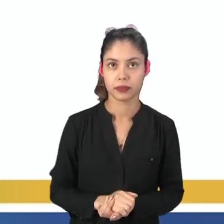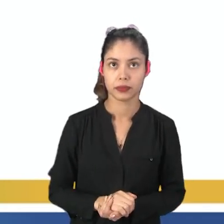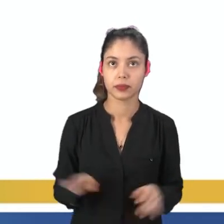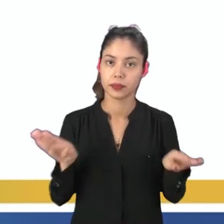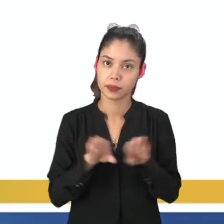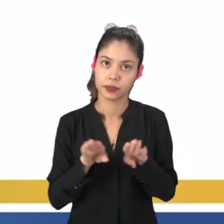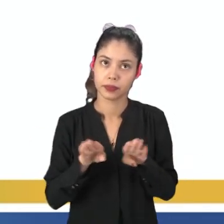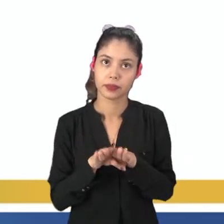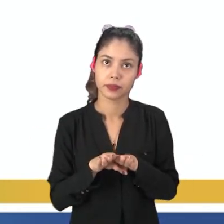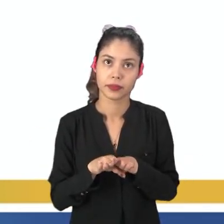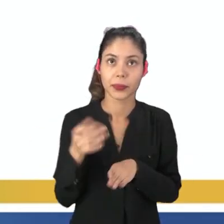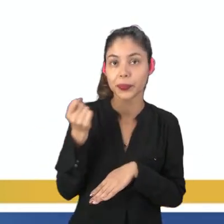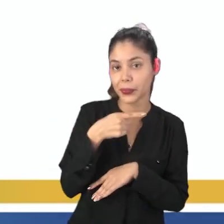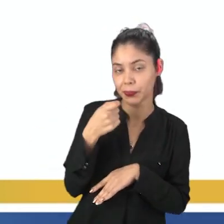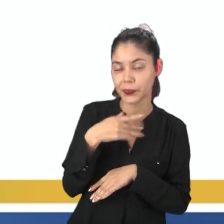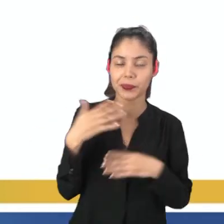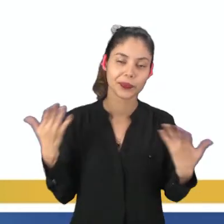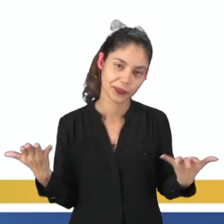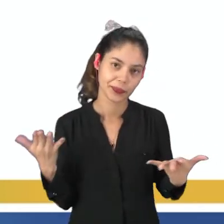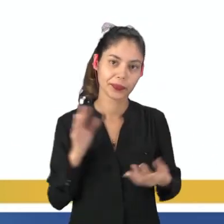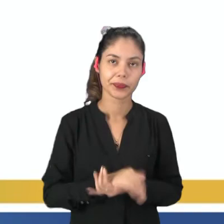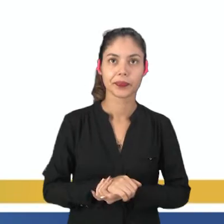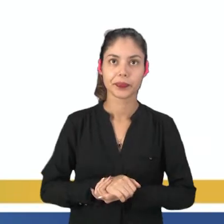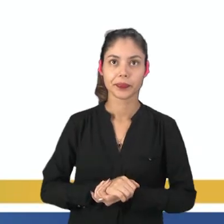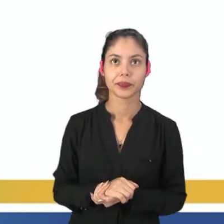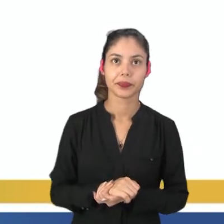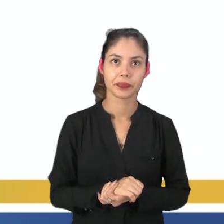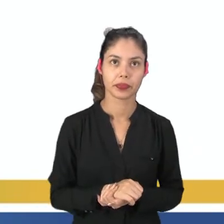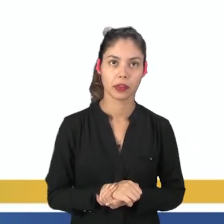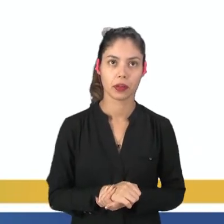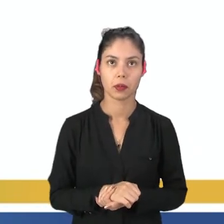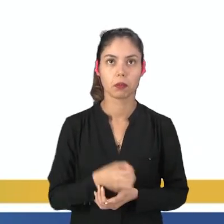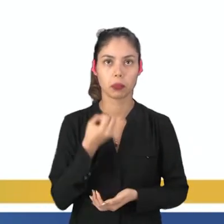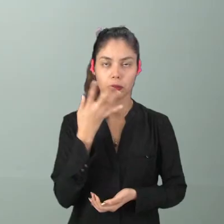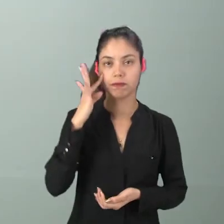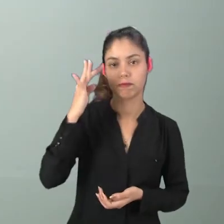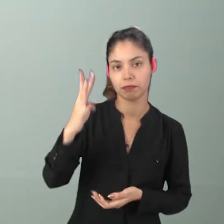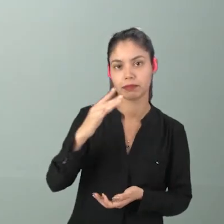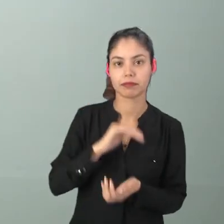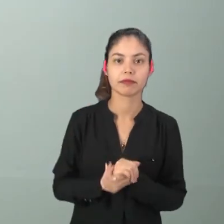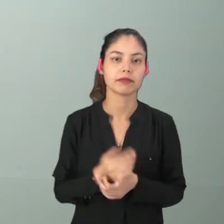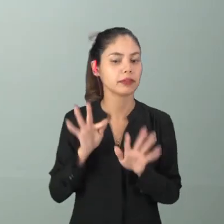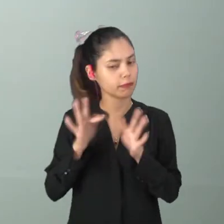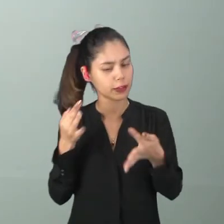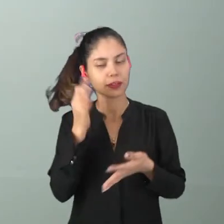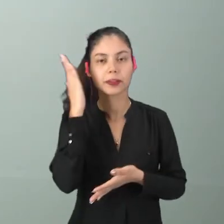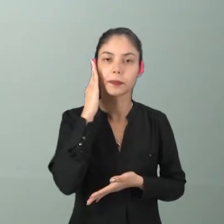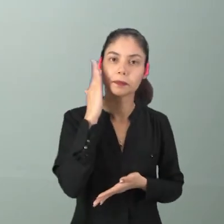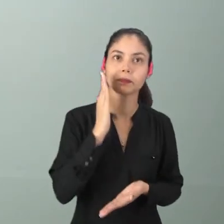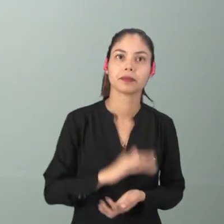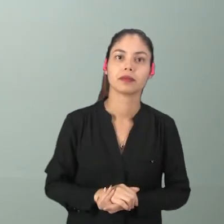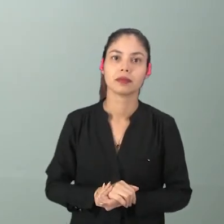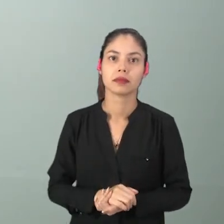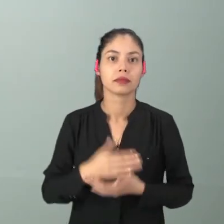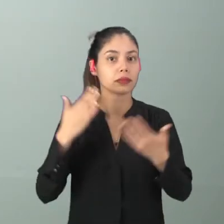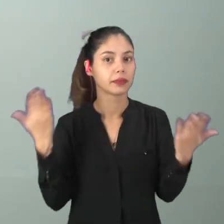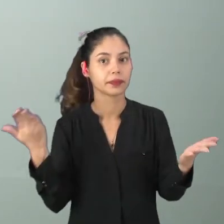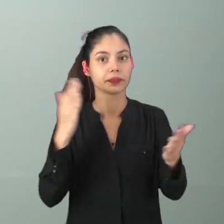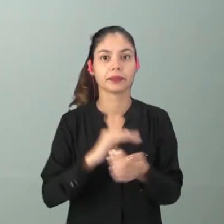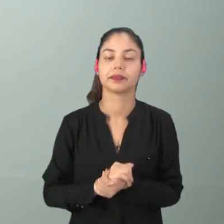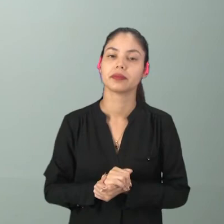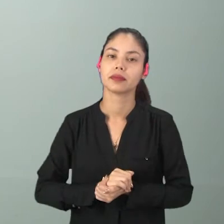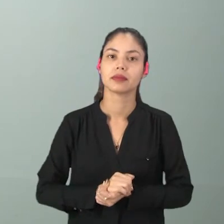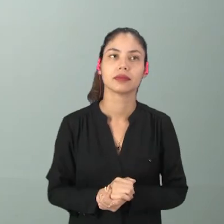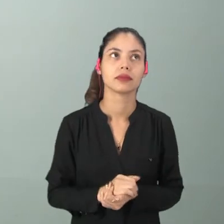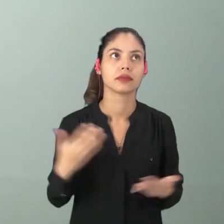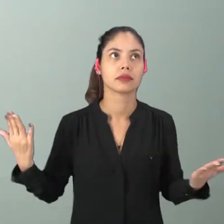e também o humor, de certa forma. Bem criativa e dinâmica essa linguagem, tá bom? Então é isso,